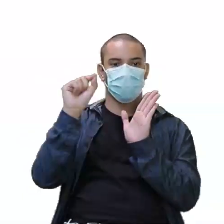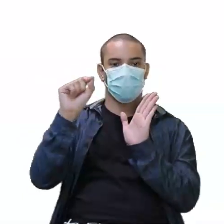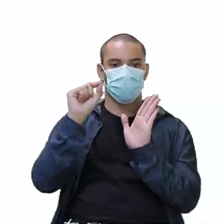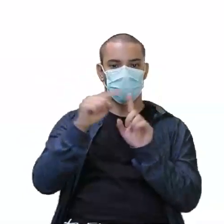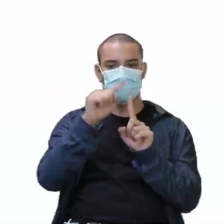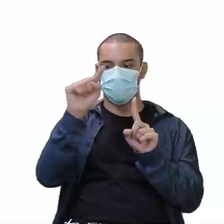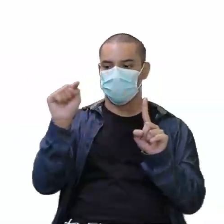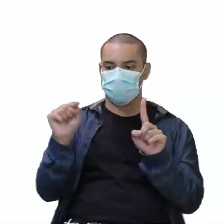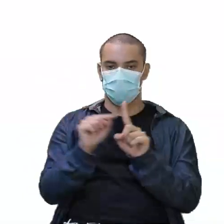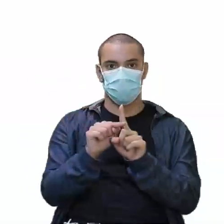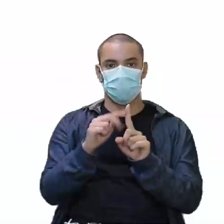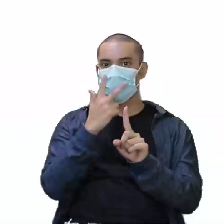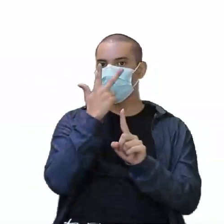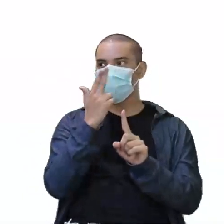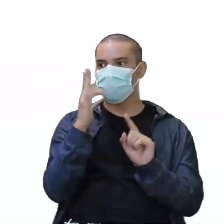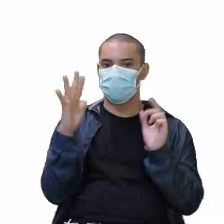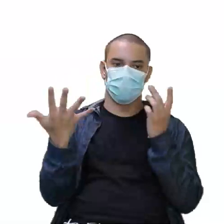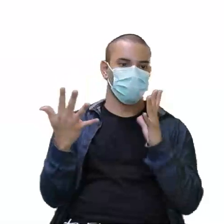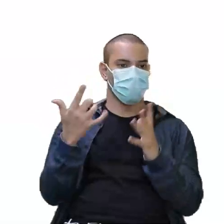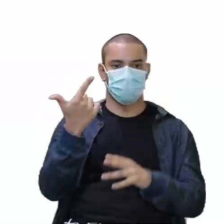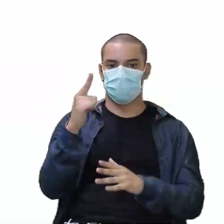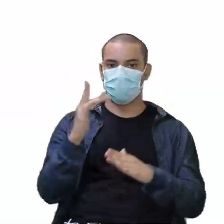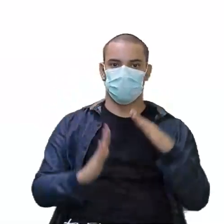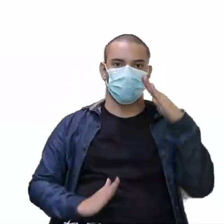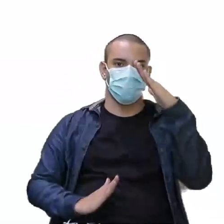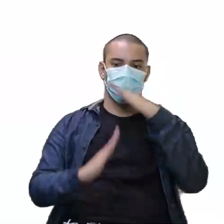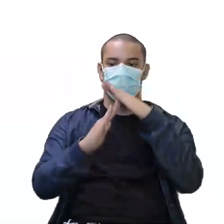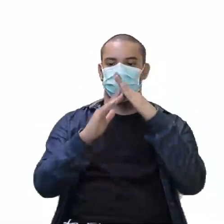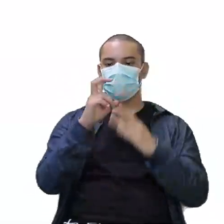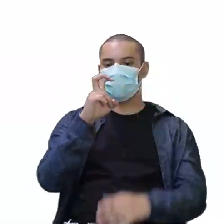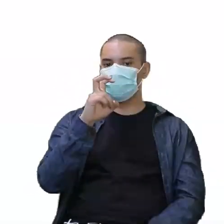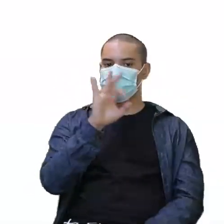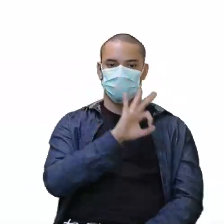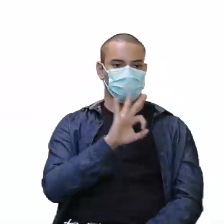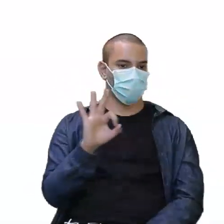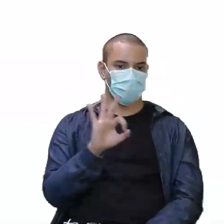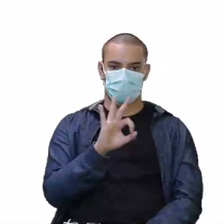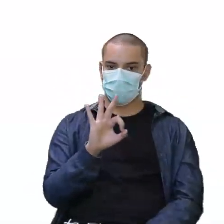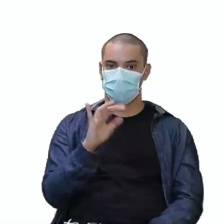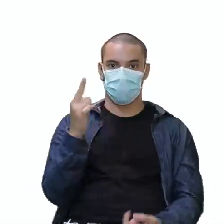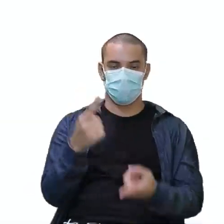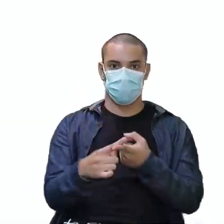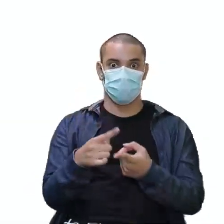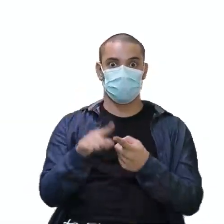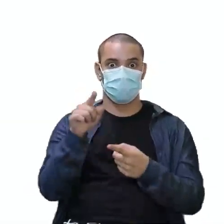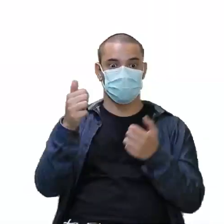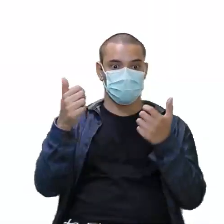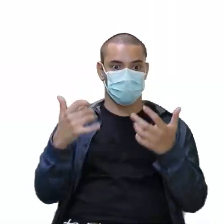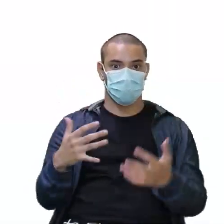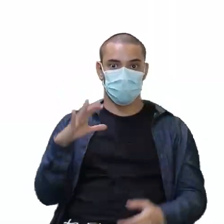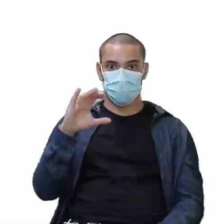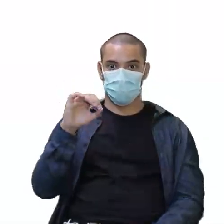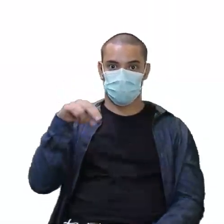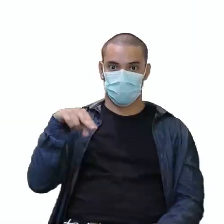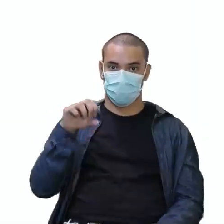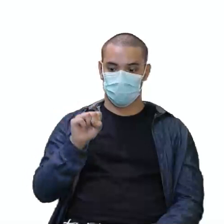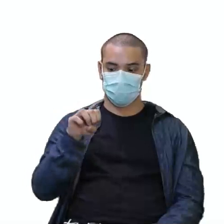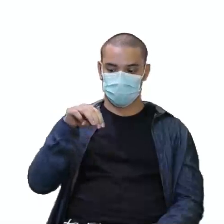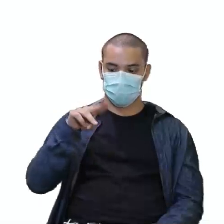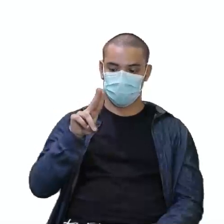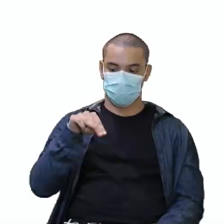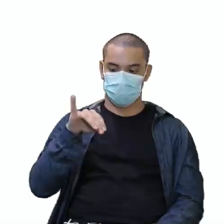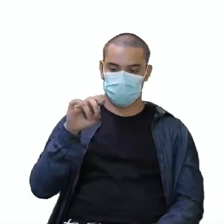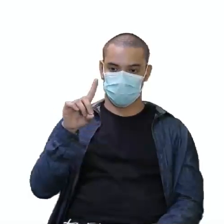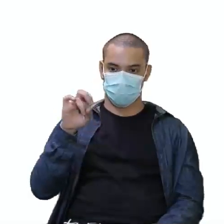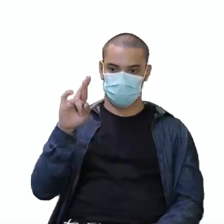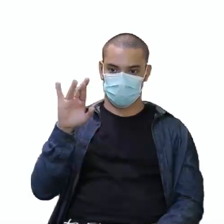alimentares geralmente não ultrapassam o 5º nível. Já isso a gente fala 5º nível dos consumidores, tá bom, galera? Já que